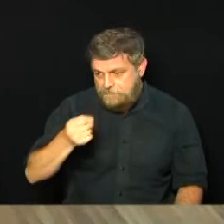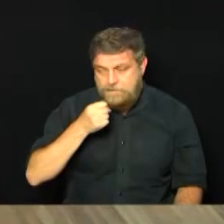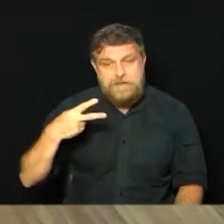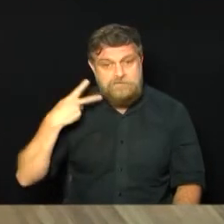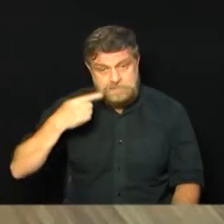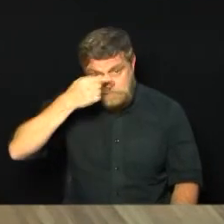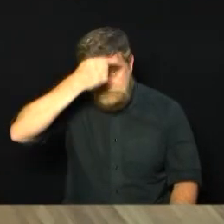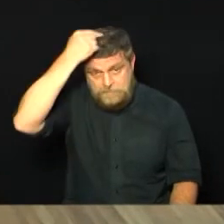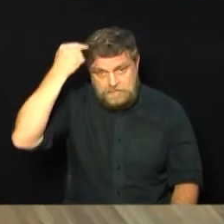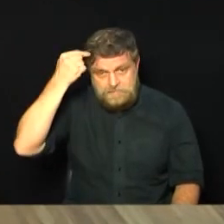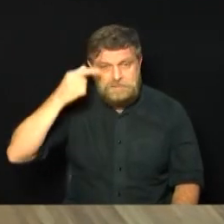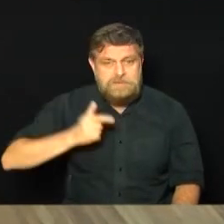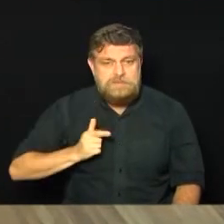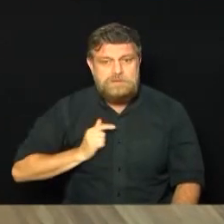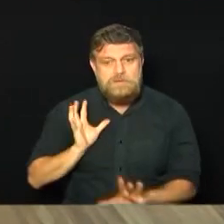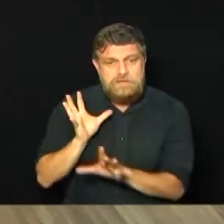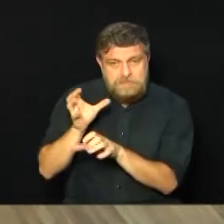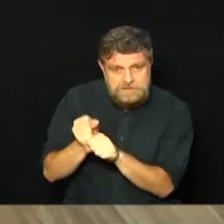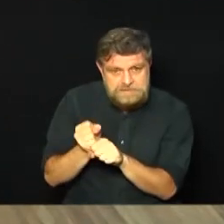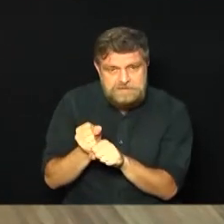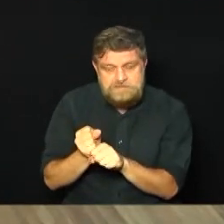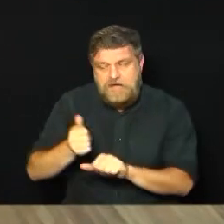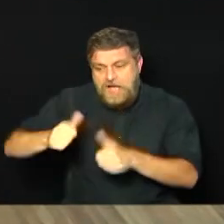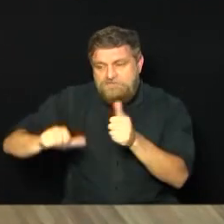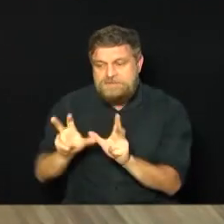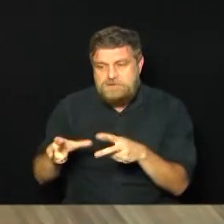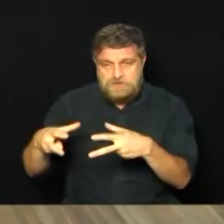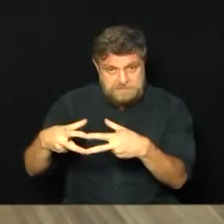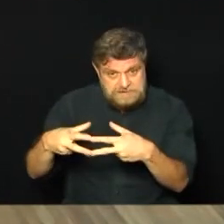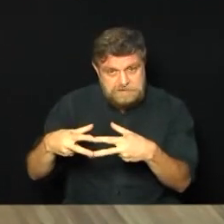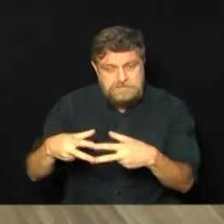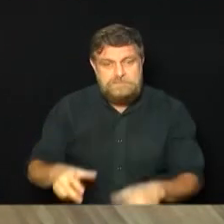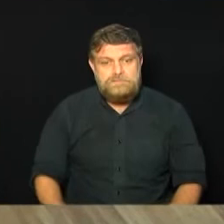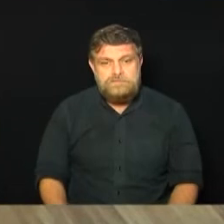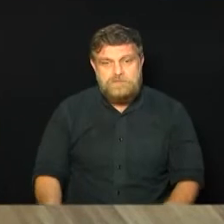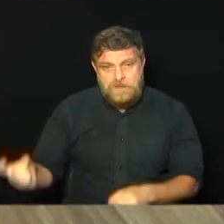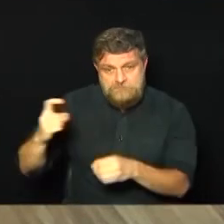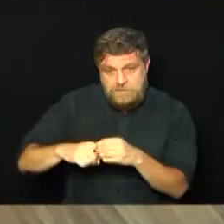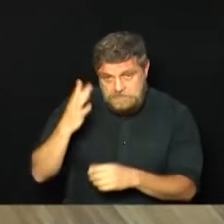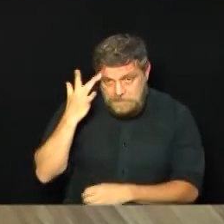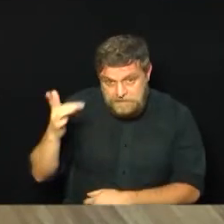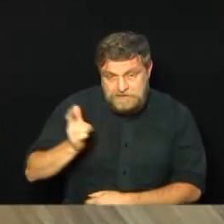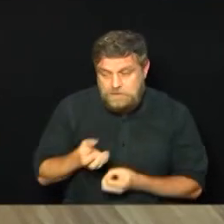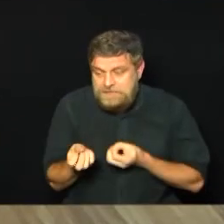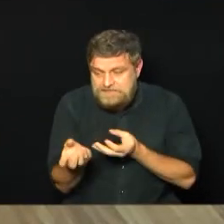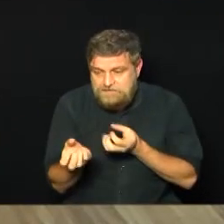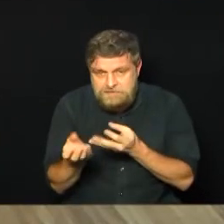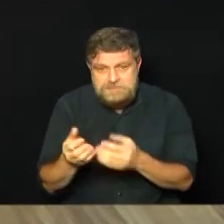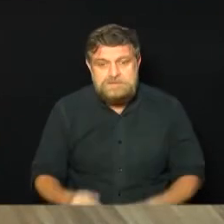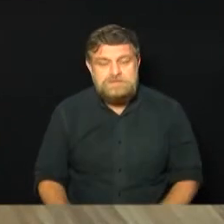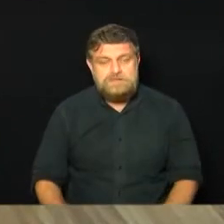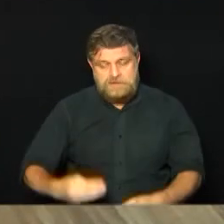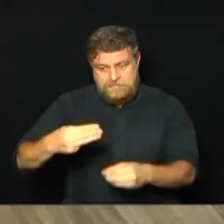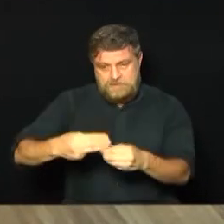vereador Paulo Gaspar, com este balanço de comissão que nós tivemos. Volta amanhã com mais informações da Metrópole